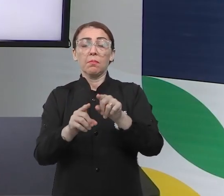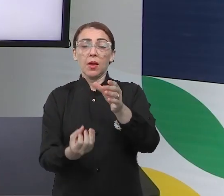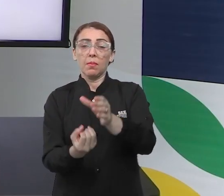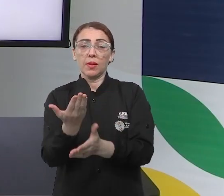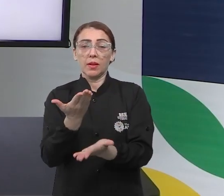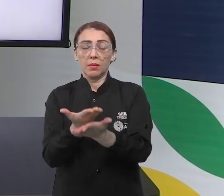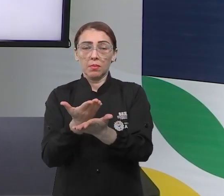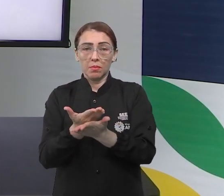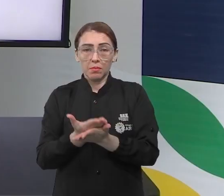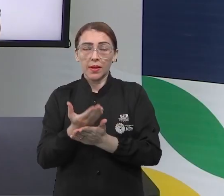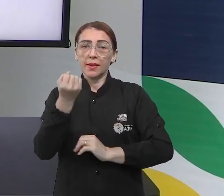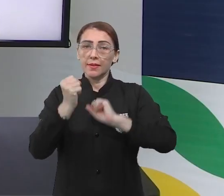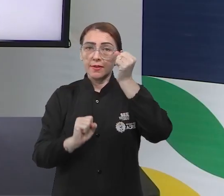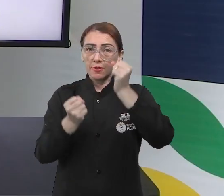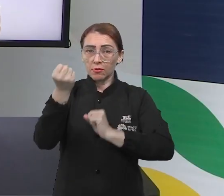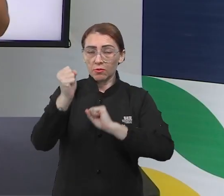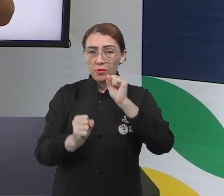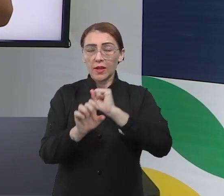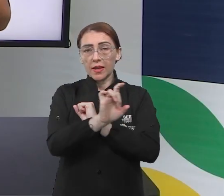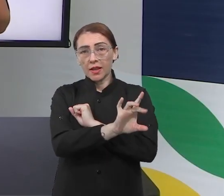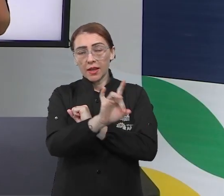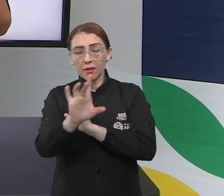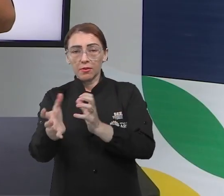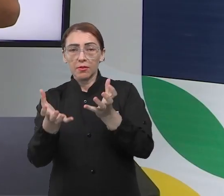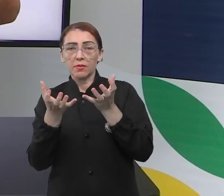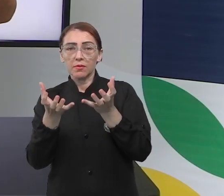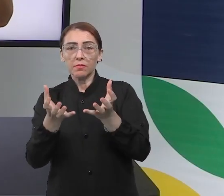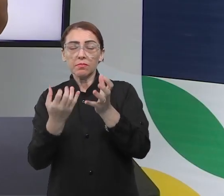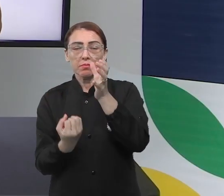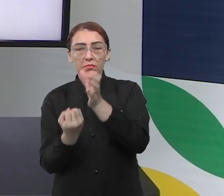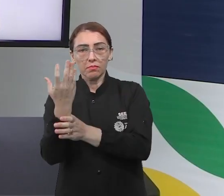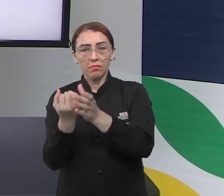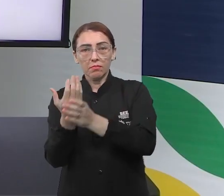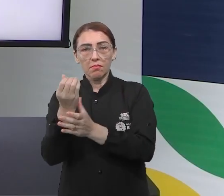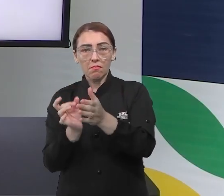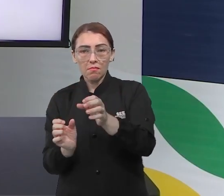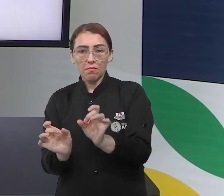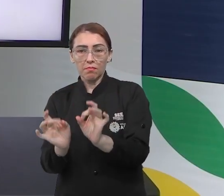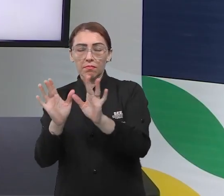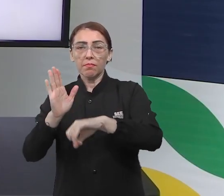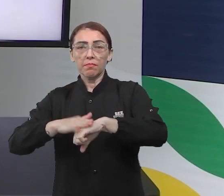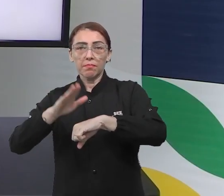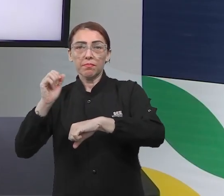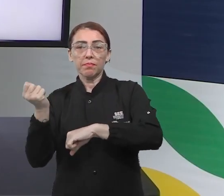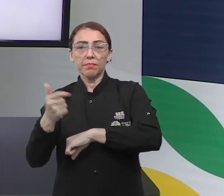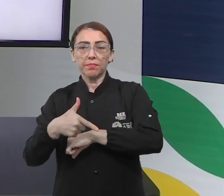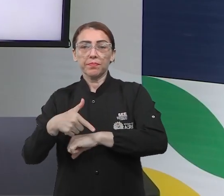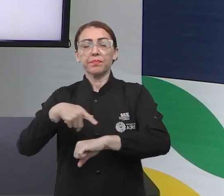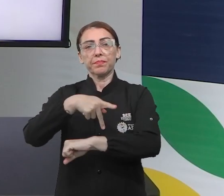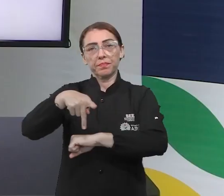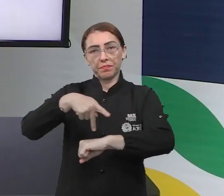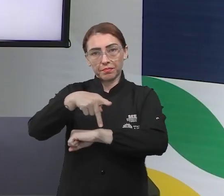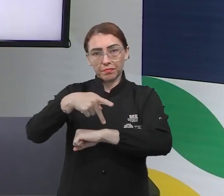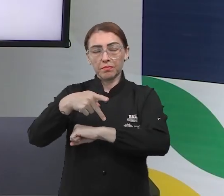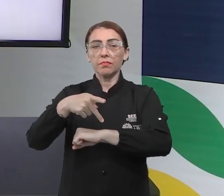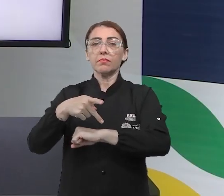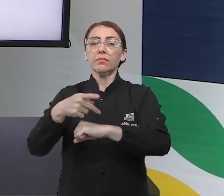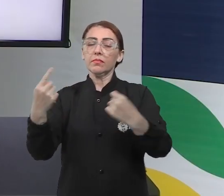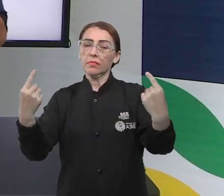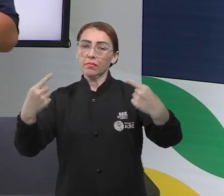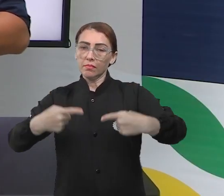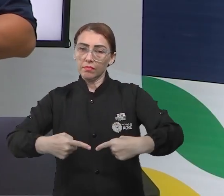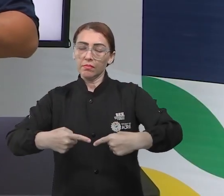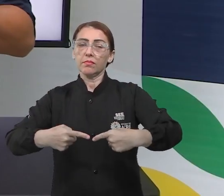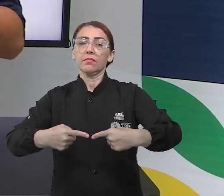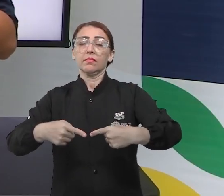matéria-prima para as suas indústrias, cada um querendo produzir e vender mais que o outro. Então, as disputas entre